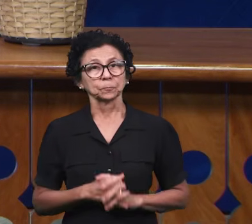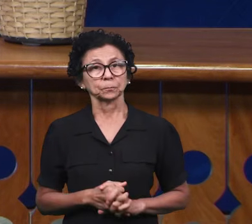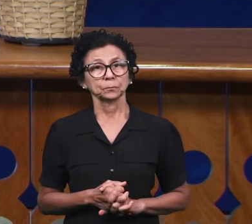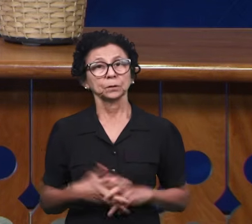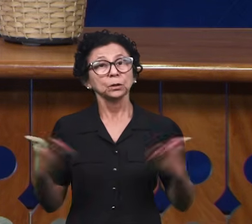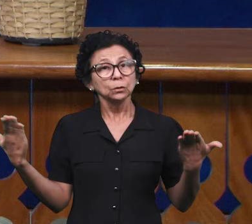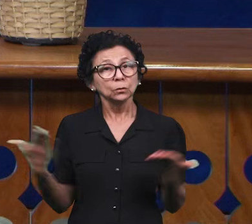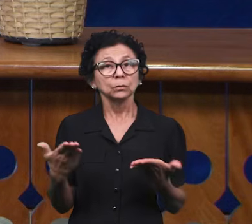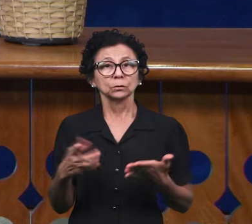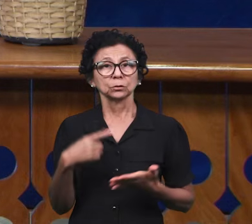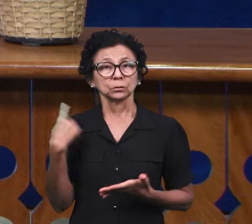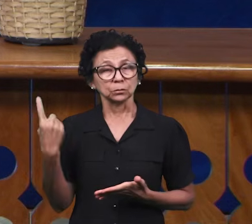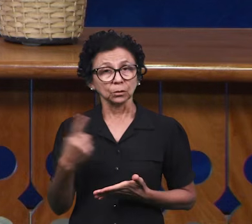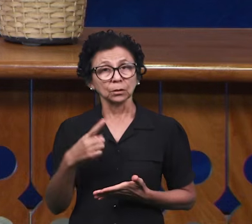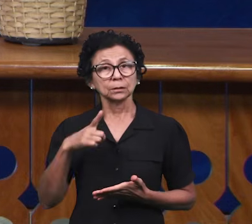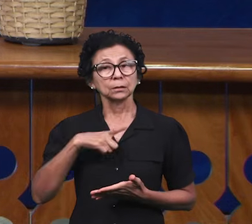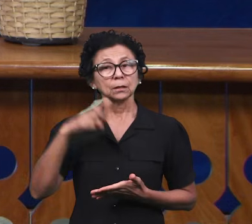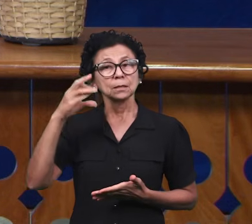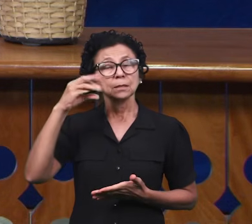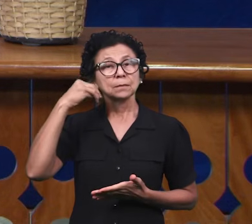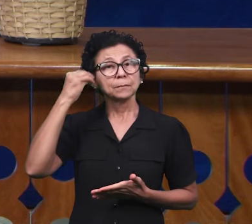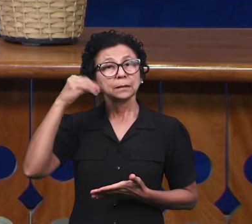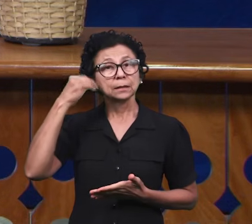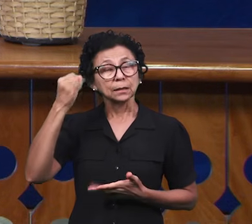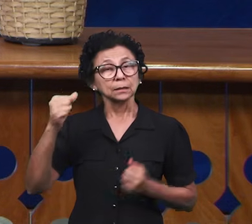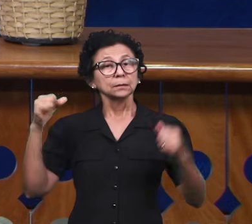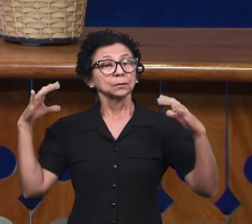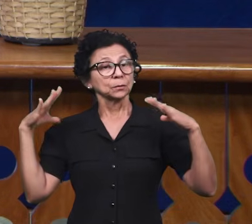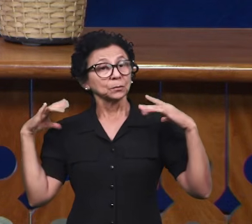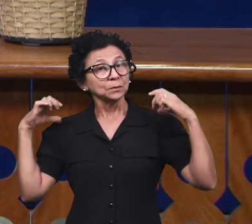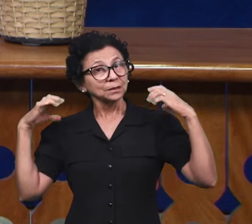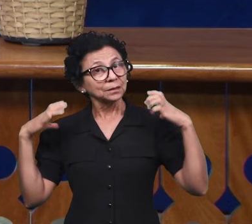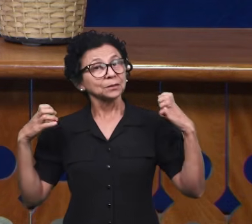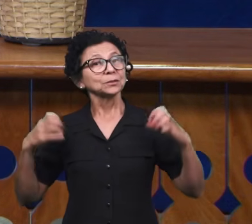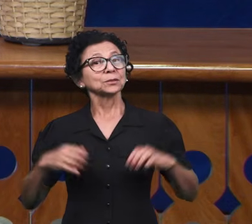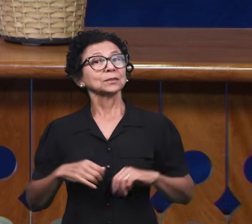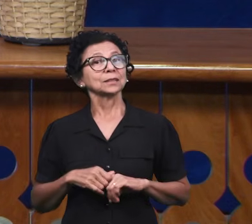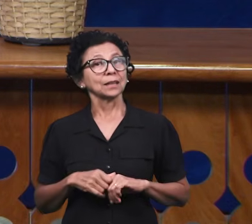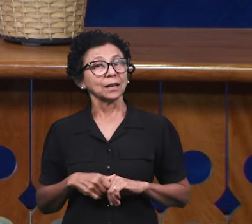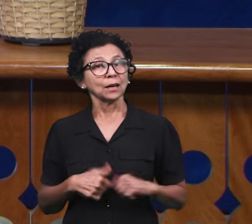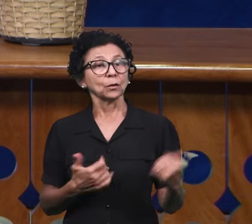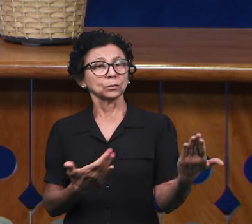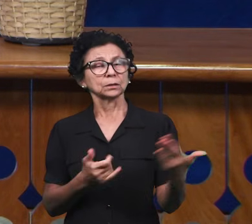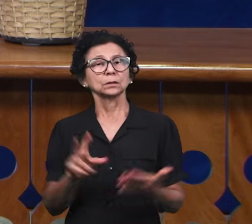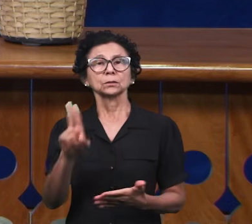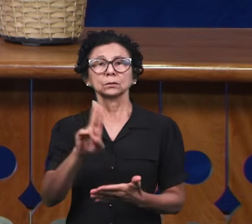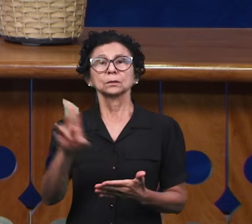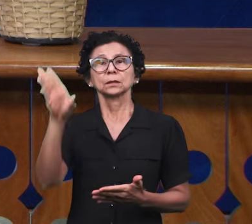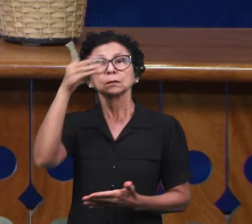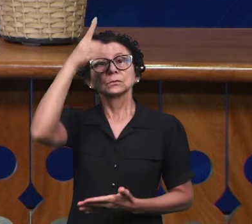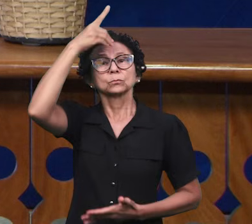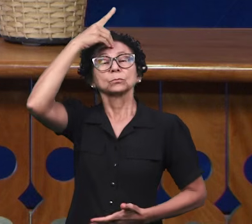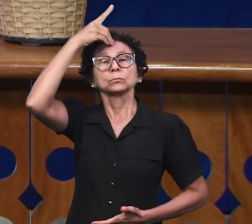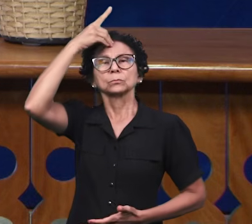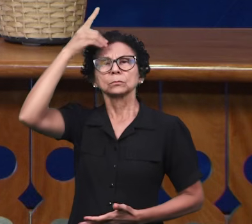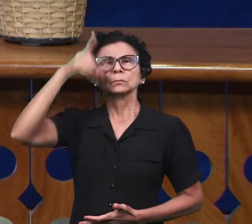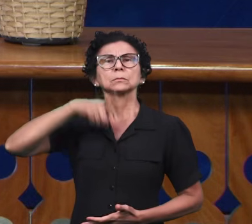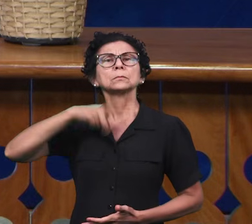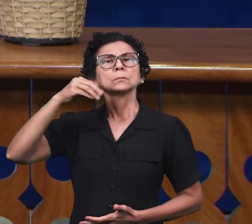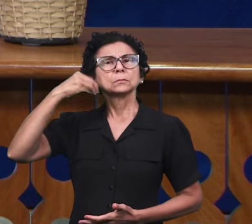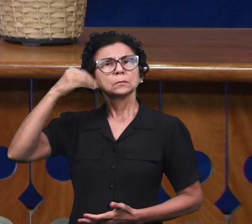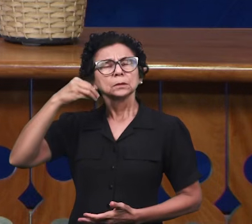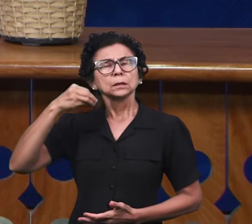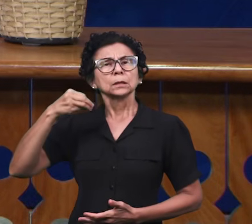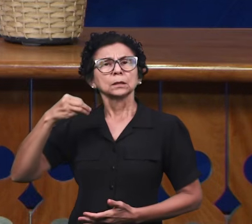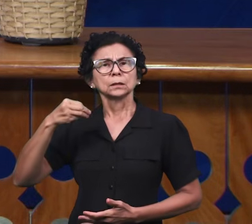anjos. Os jovens que vivem obra do Espírito Santo, são usados com os dons espirituais, têm experiências com os